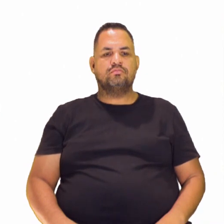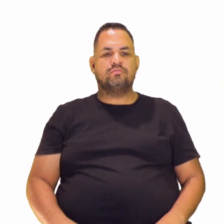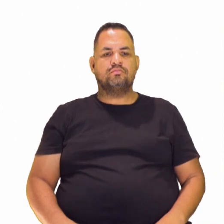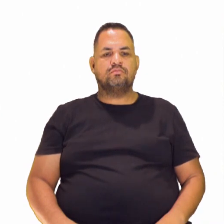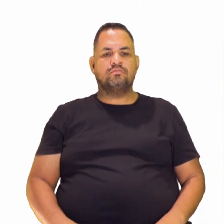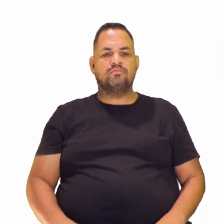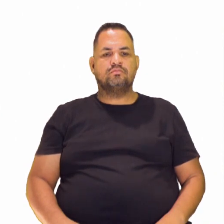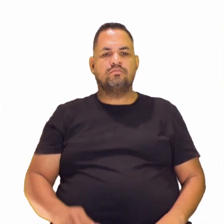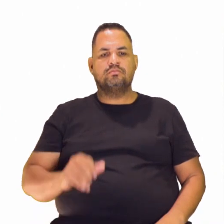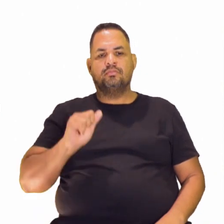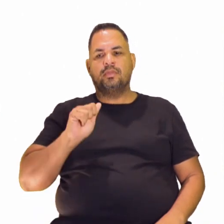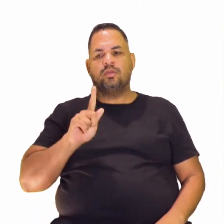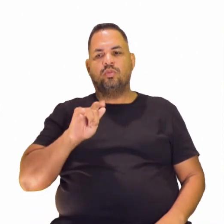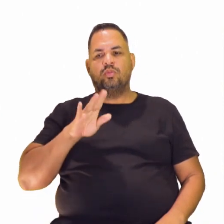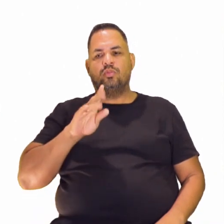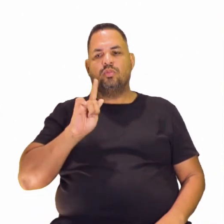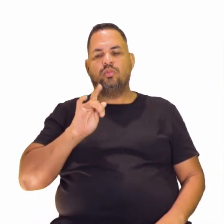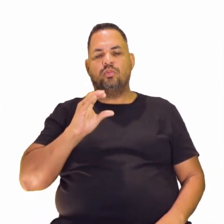agogô,